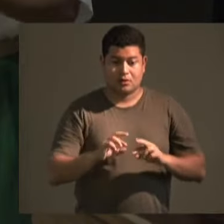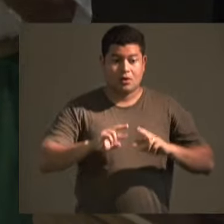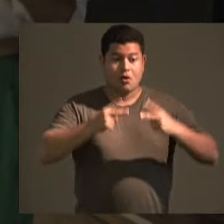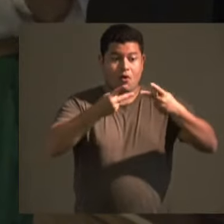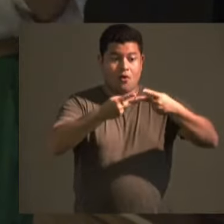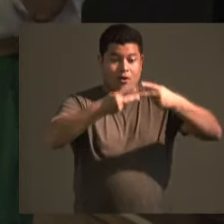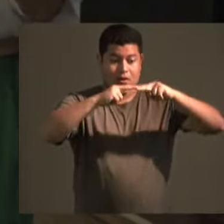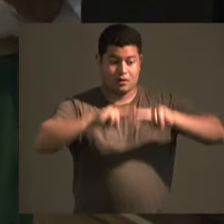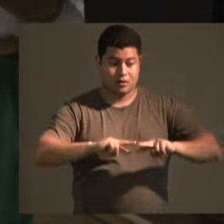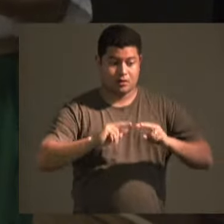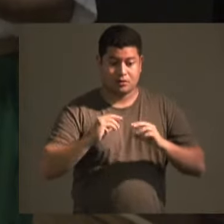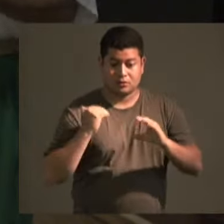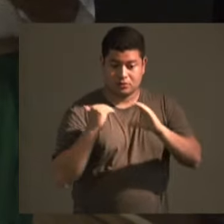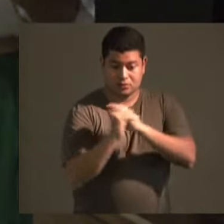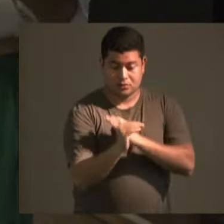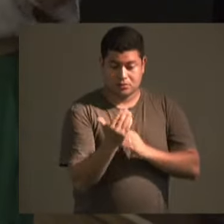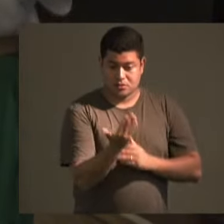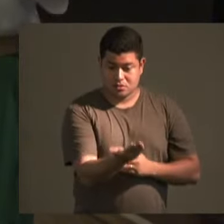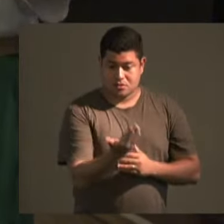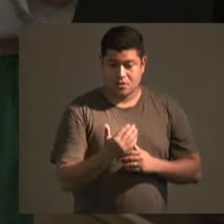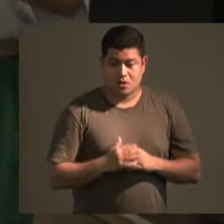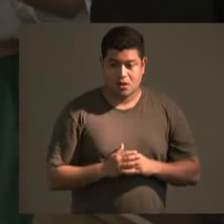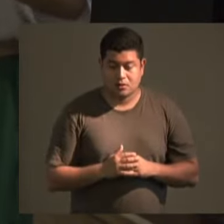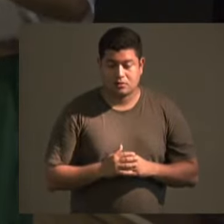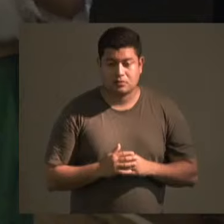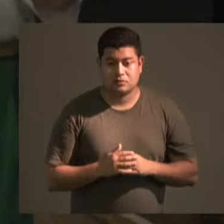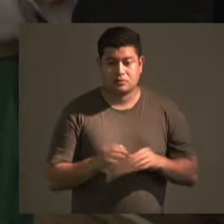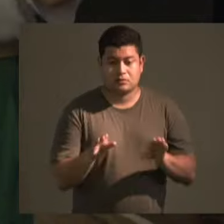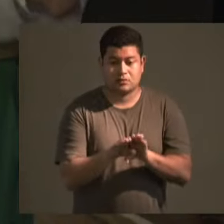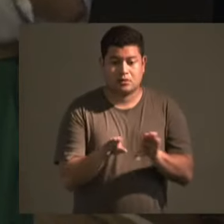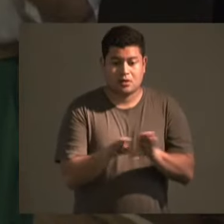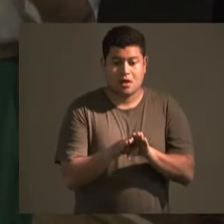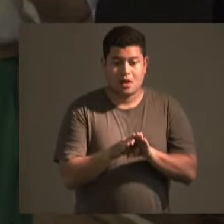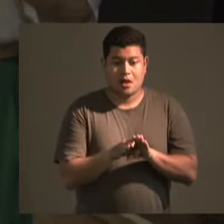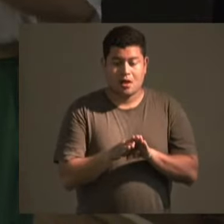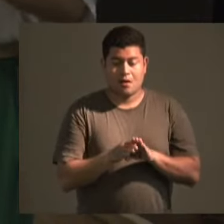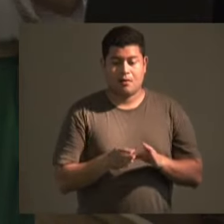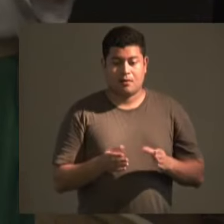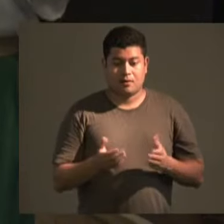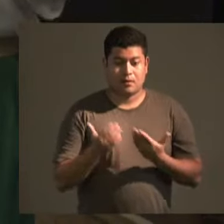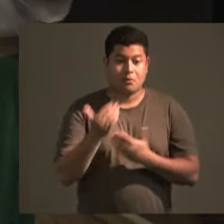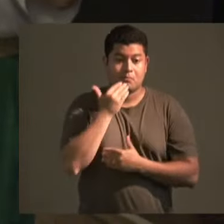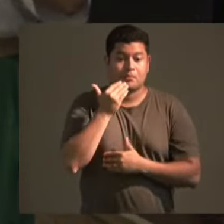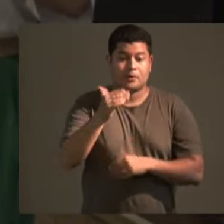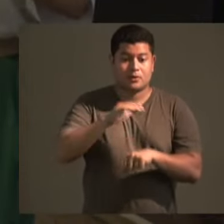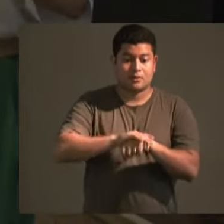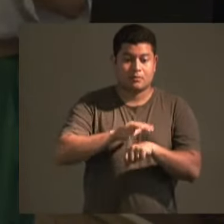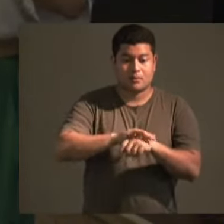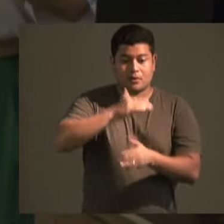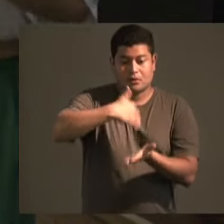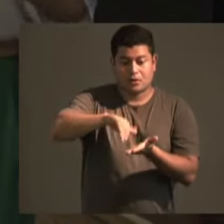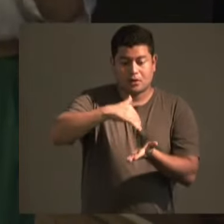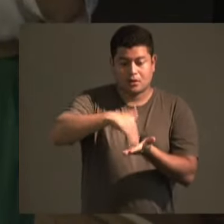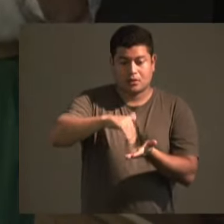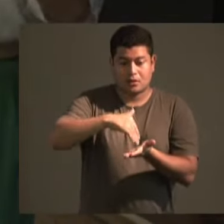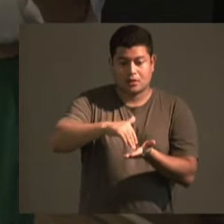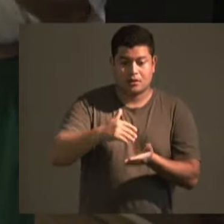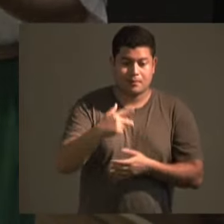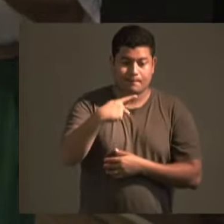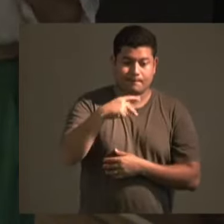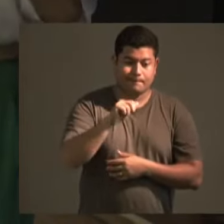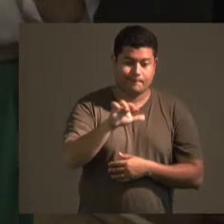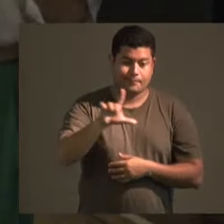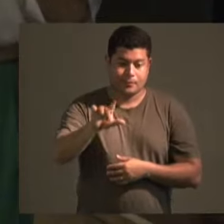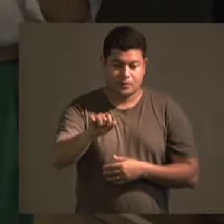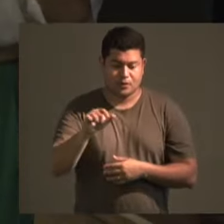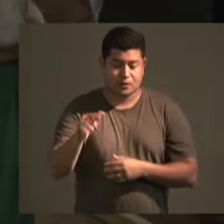estar essas informações. Inclusive, essa é uma demanda que a nossa secretária Ana Paula tem trabalhado bastante com a gente enquanto